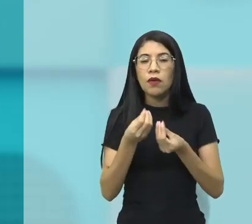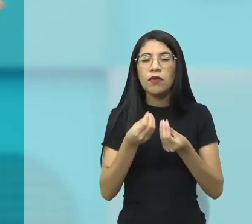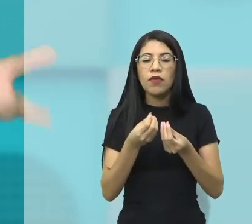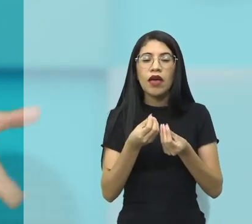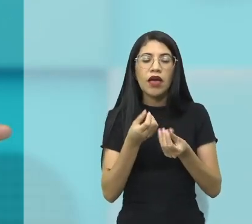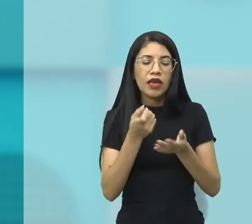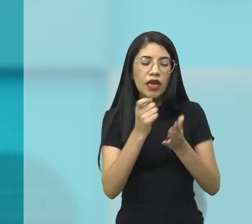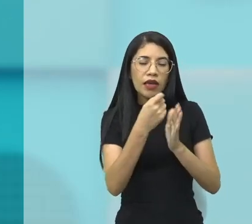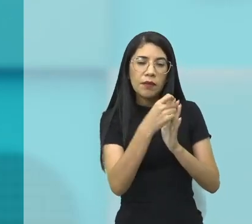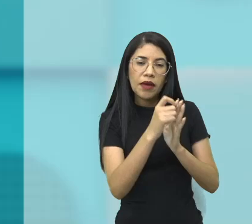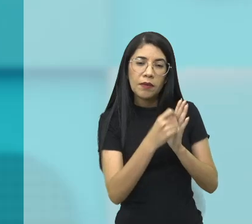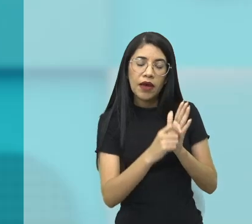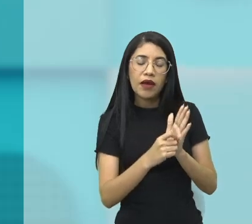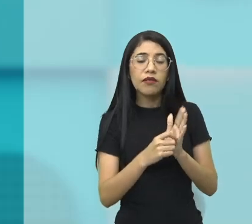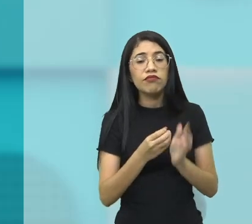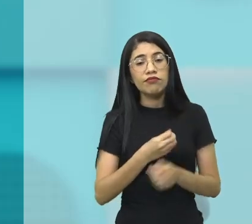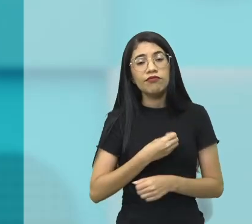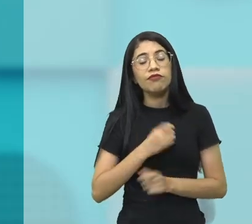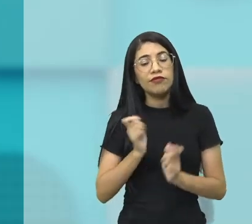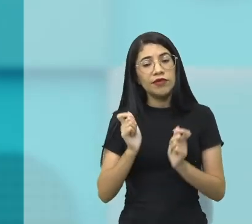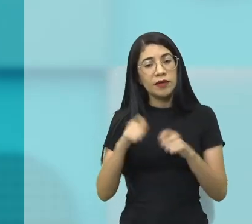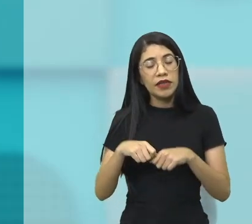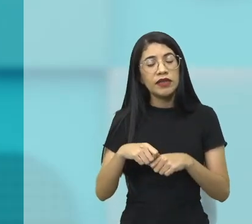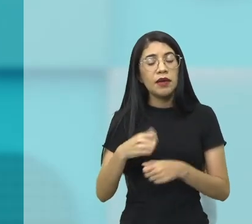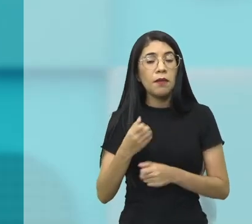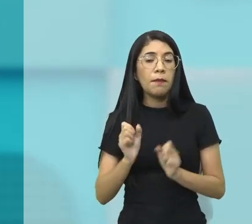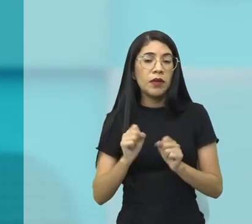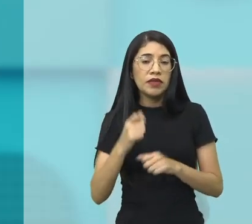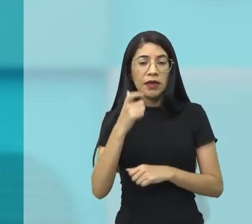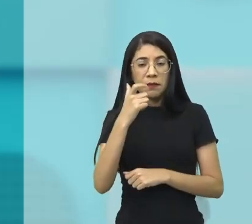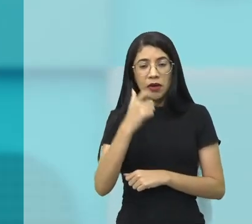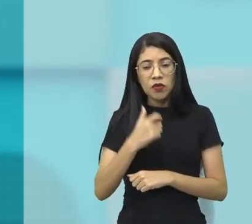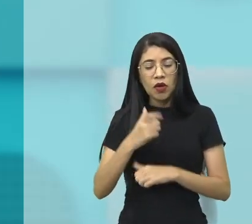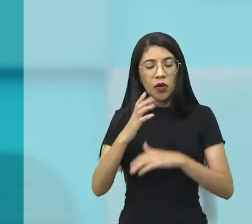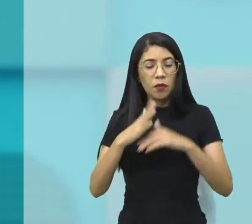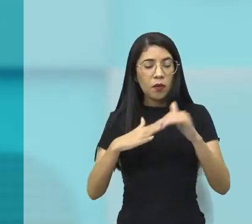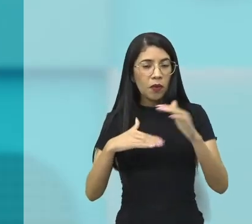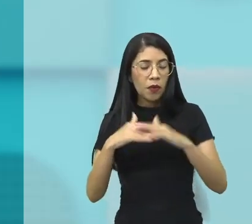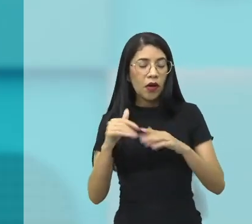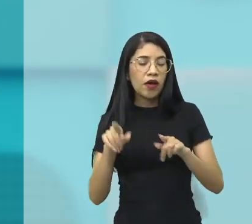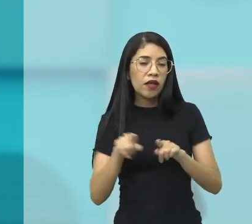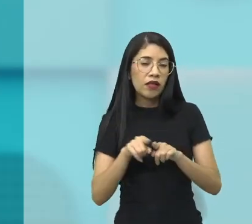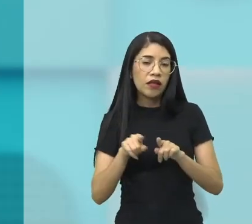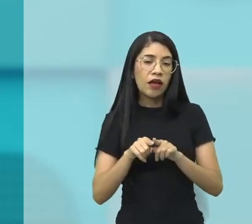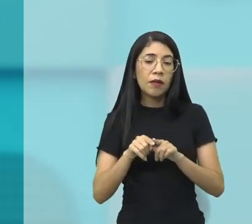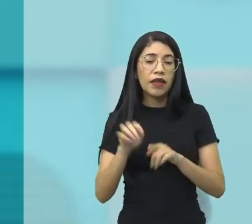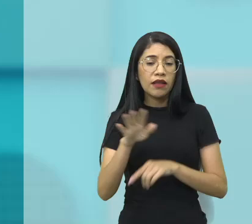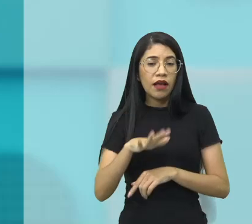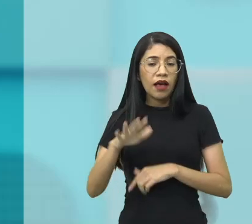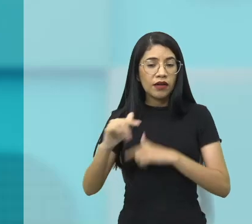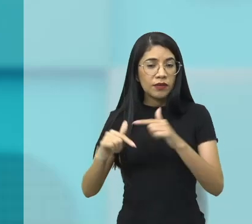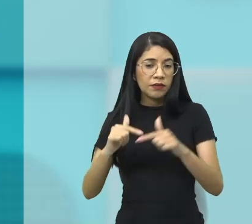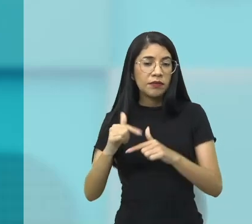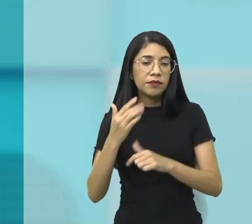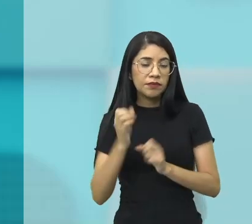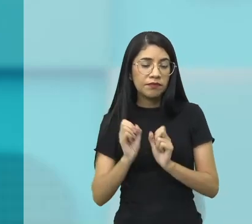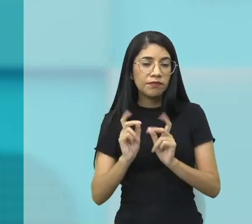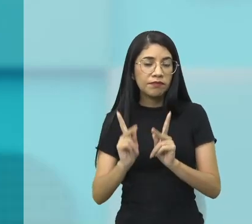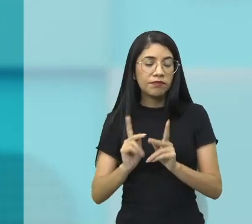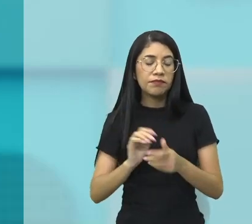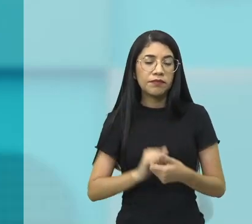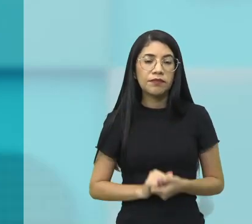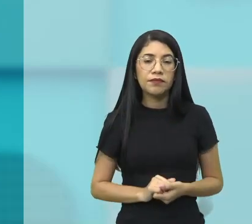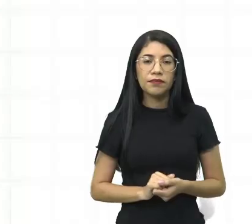uma. Porque na vida vai ser necessário, né? Seja pessoal, seja profissional ou comercial, como a gente está vendo aqui.